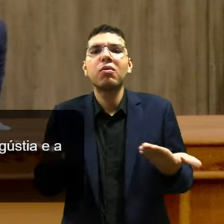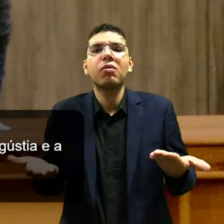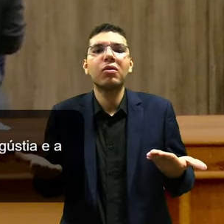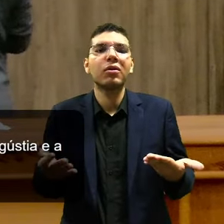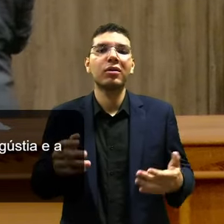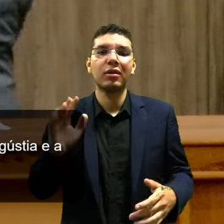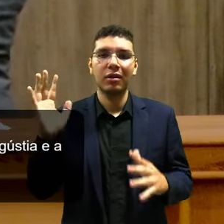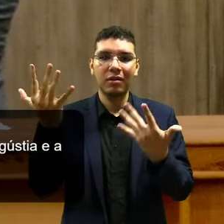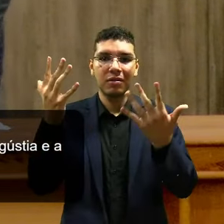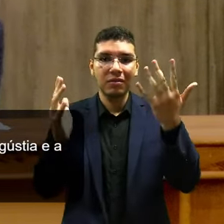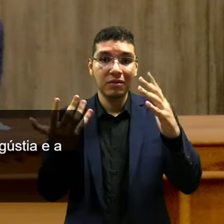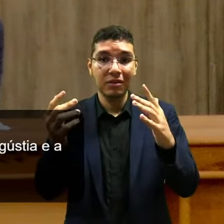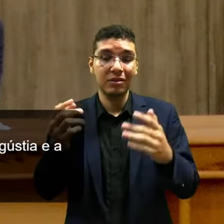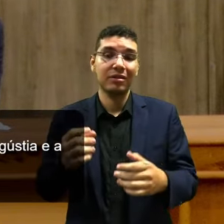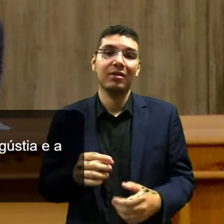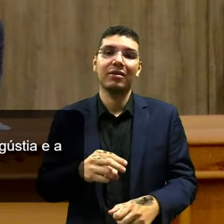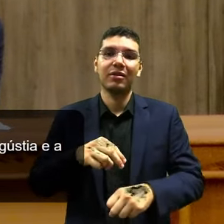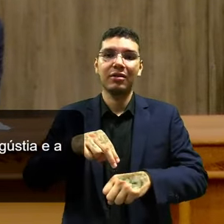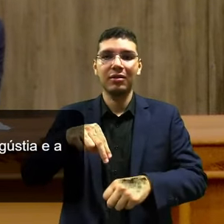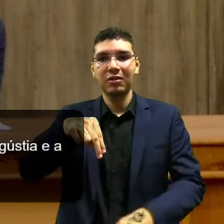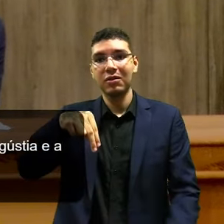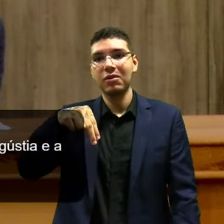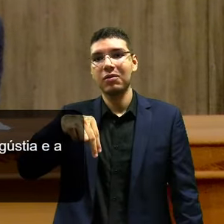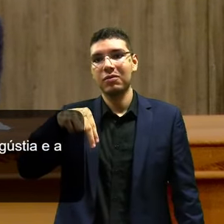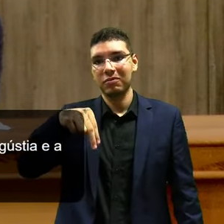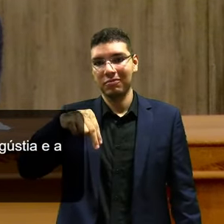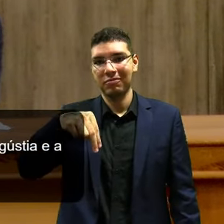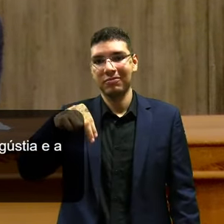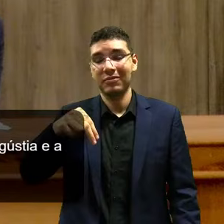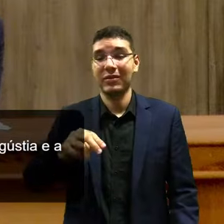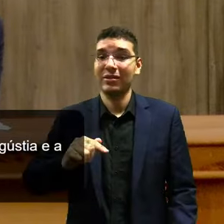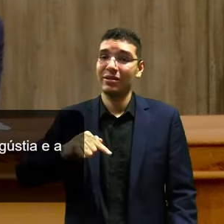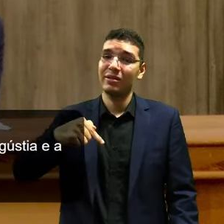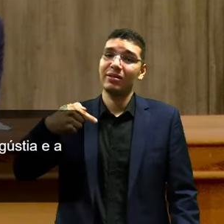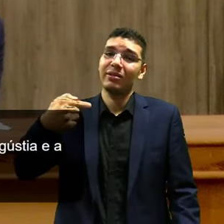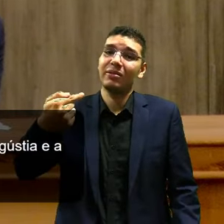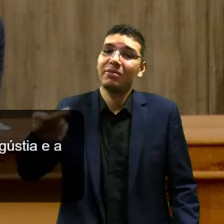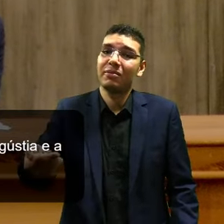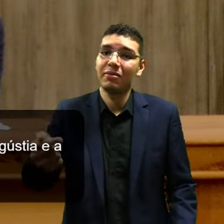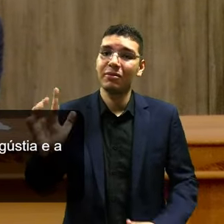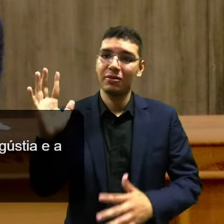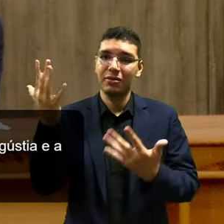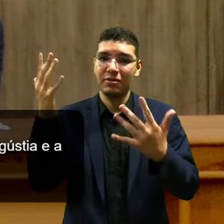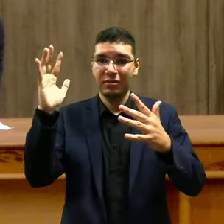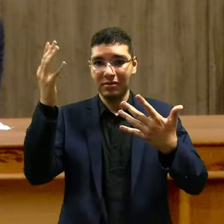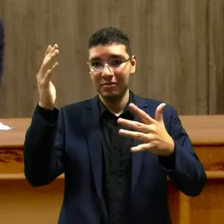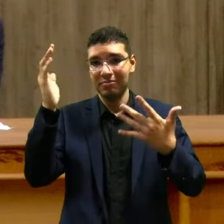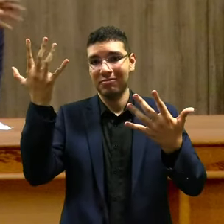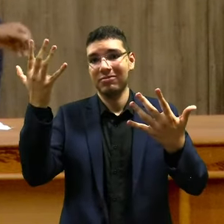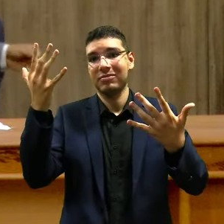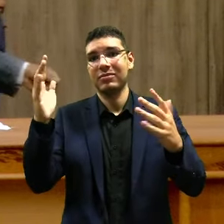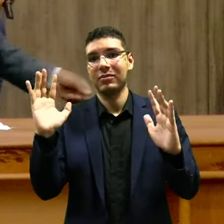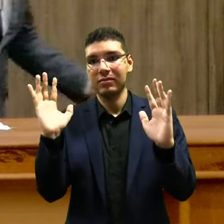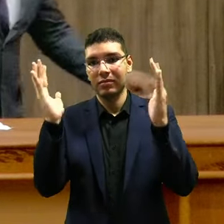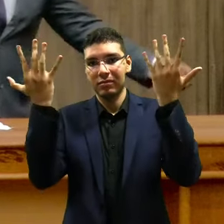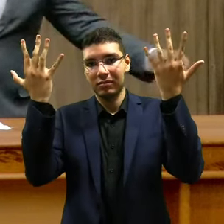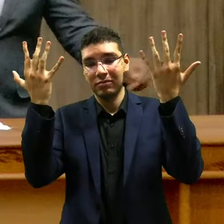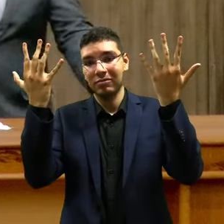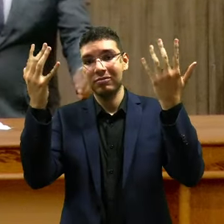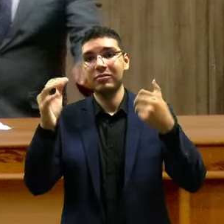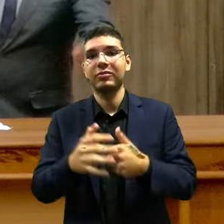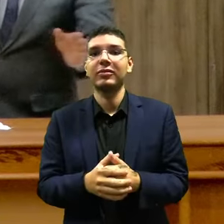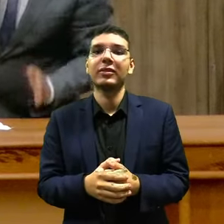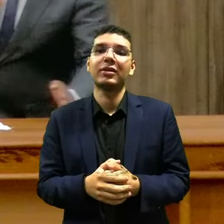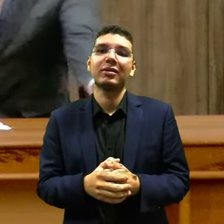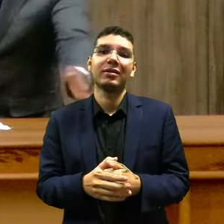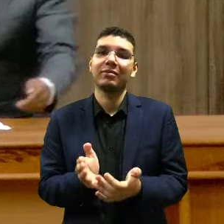eu depois da festa é Temporada eu estava lá no lagu Açu aí eu ia